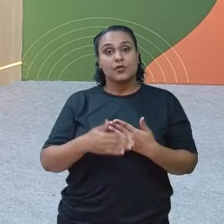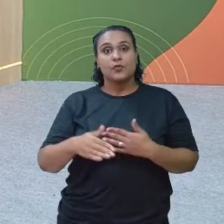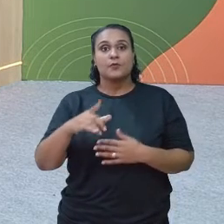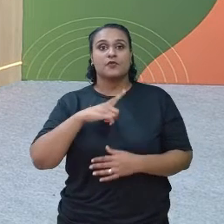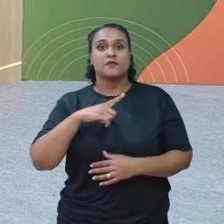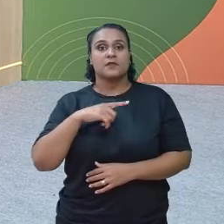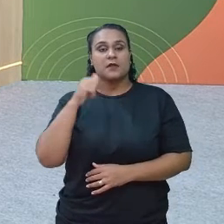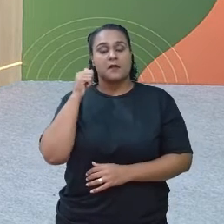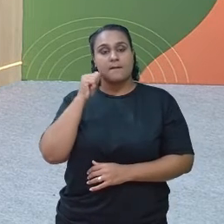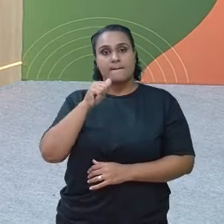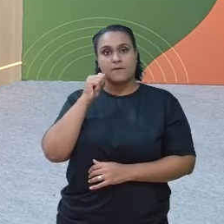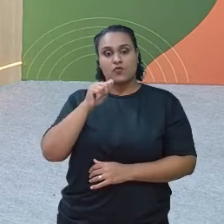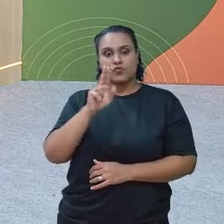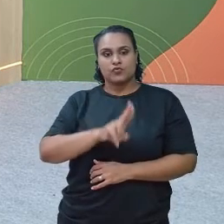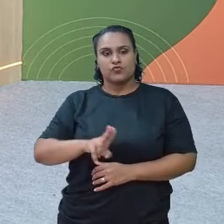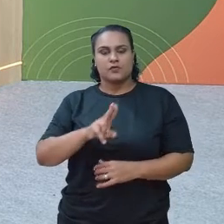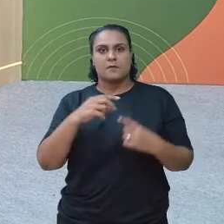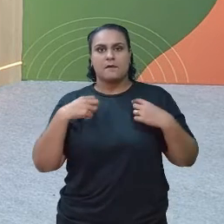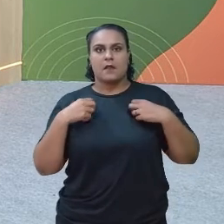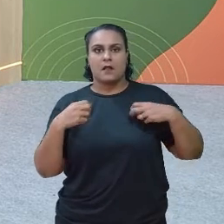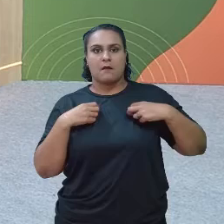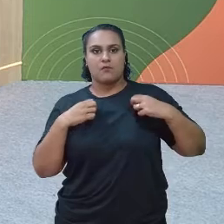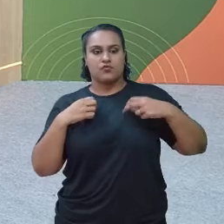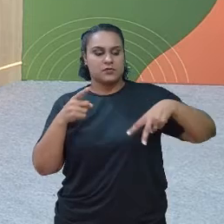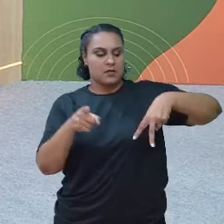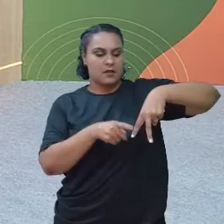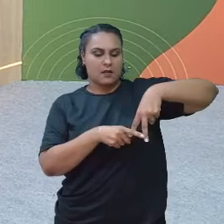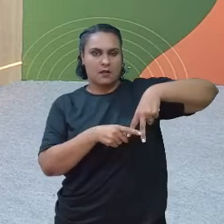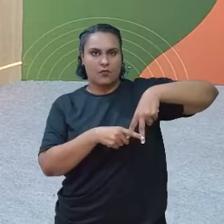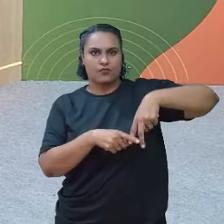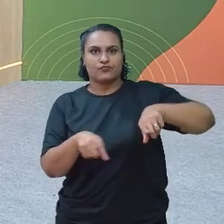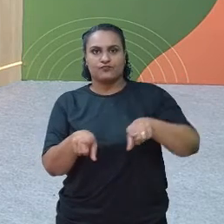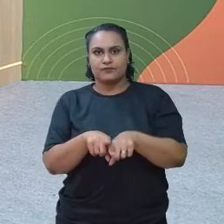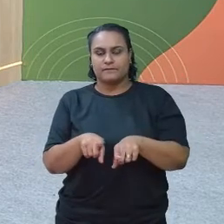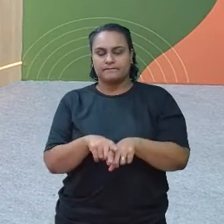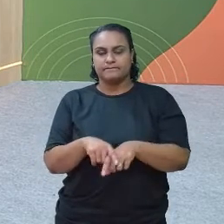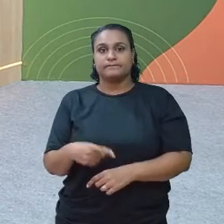moça vestindo blusas e calças, tá certo? Então veja,